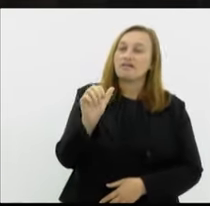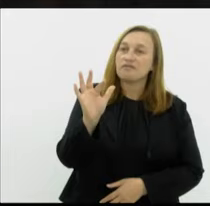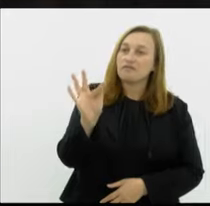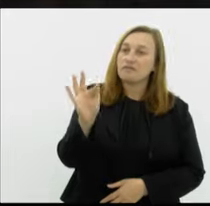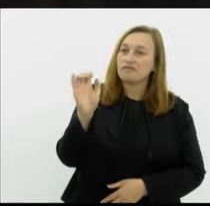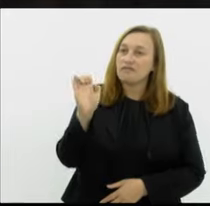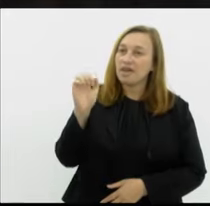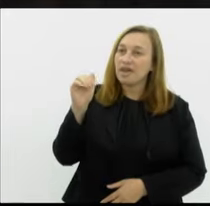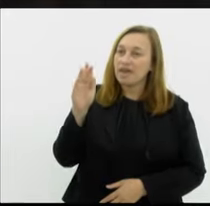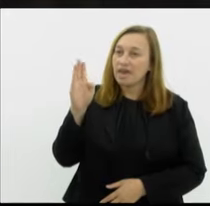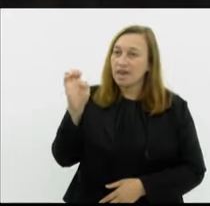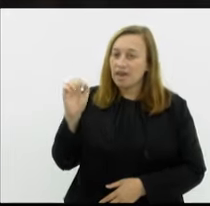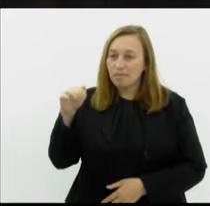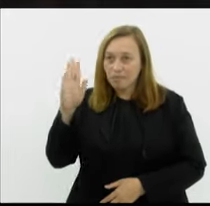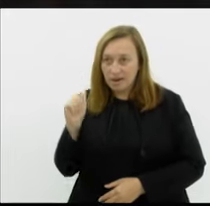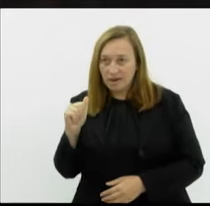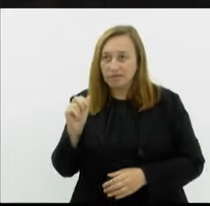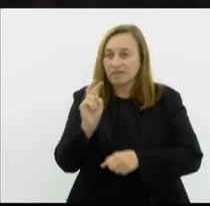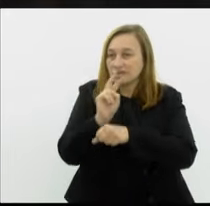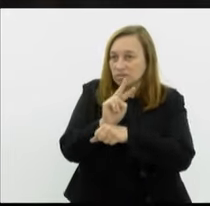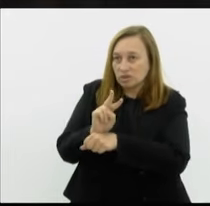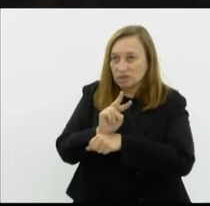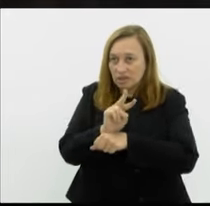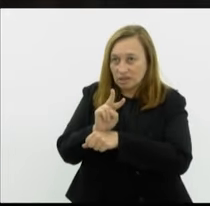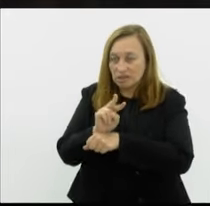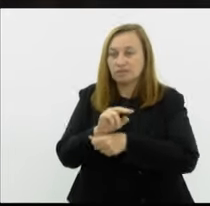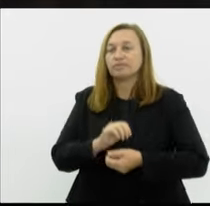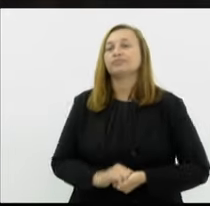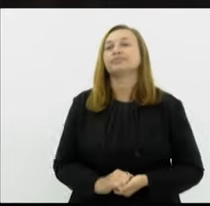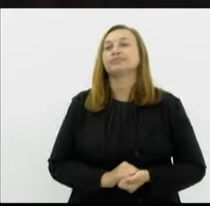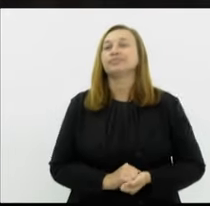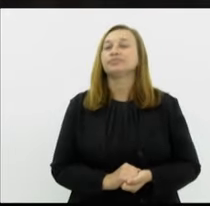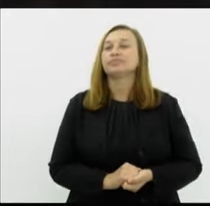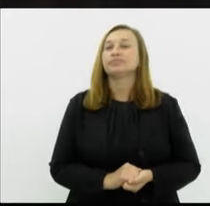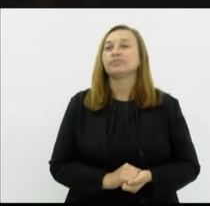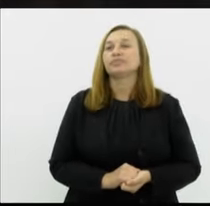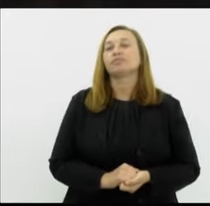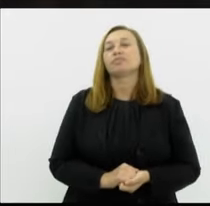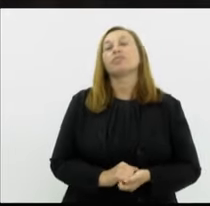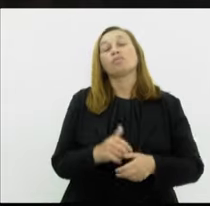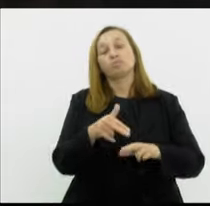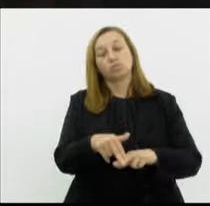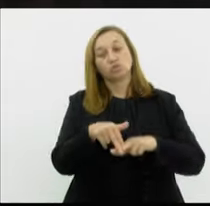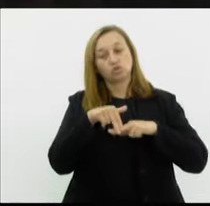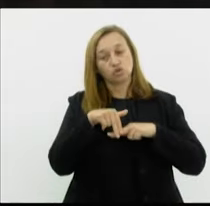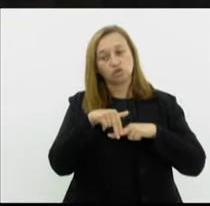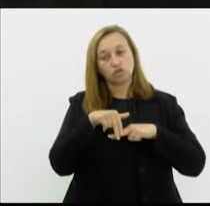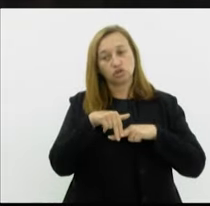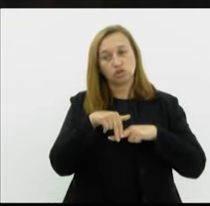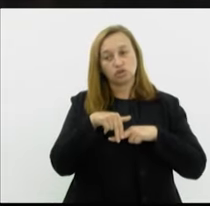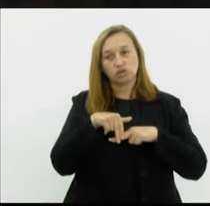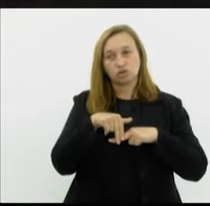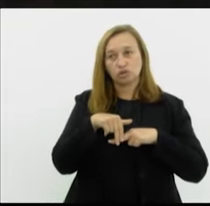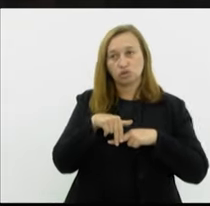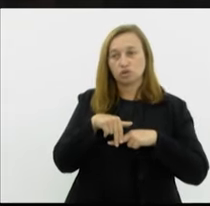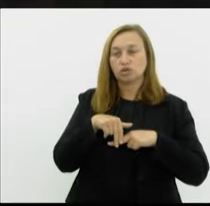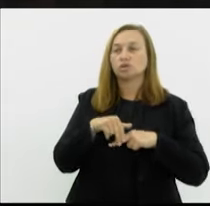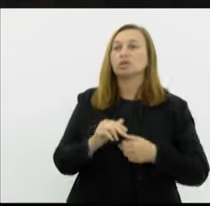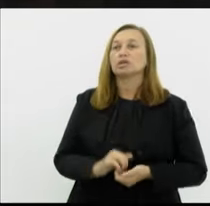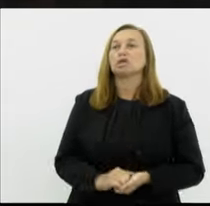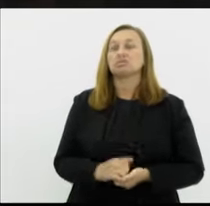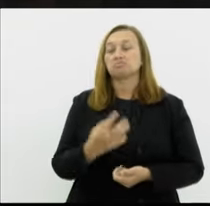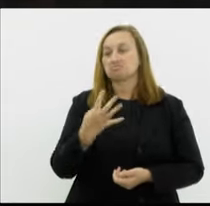esse monitoramento do particulado fino. Por alguma razão, que eu confesso que